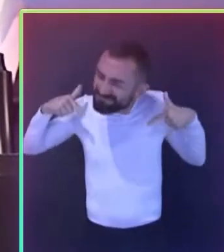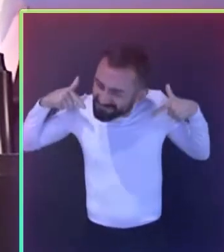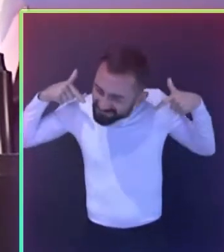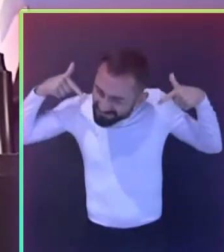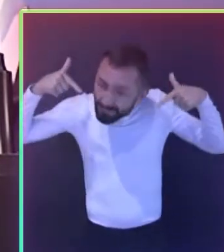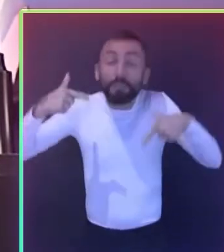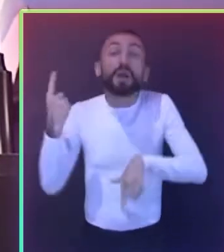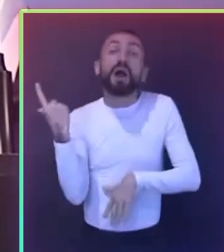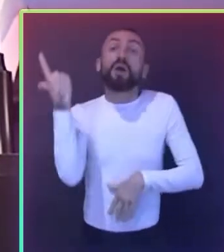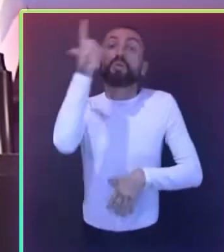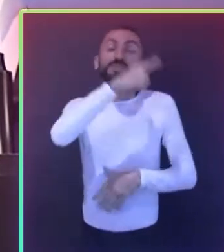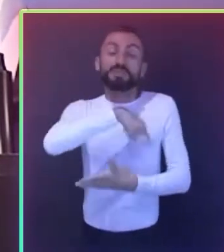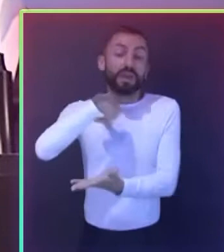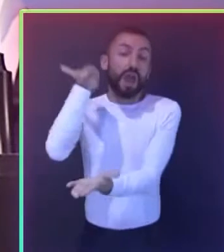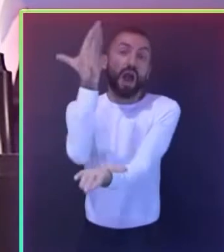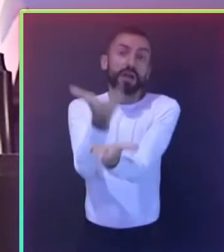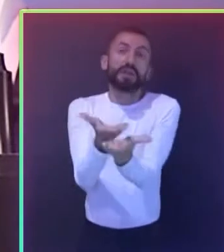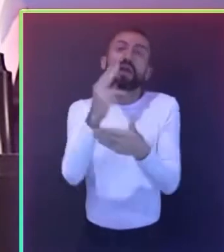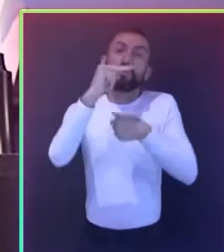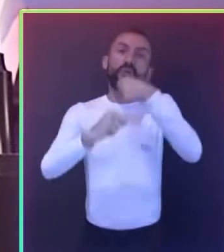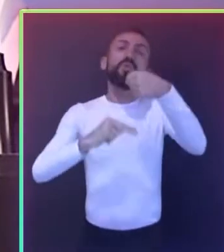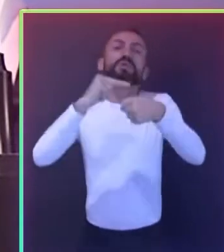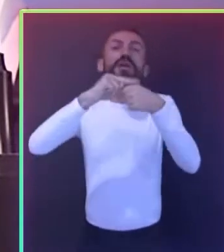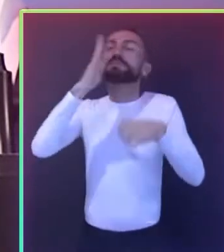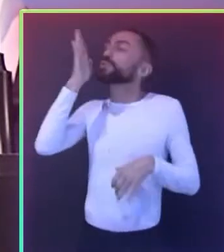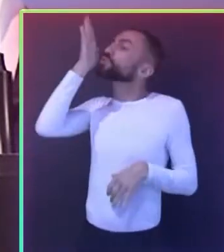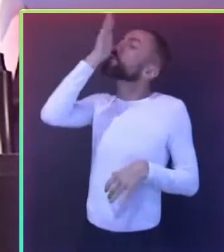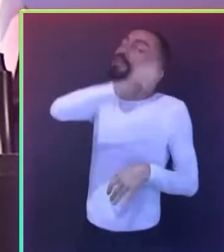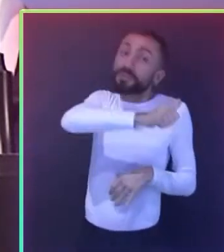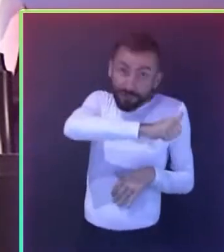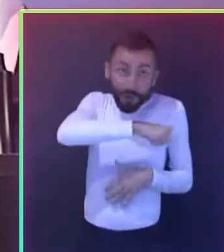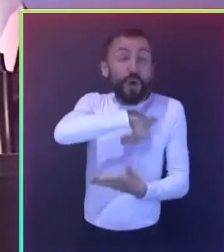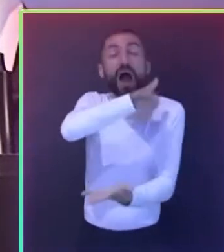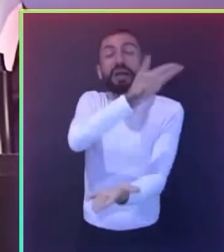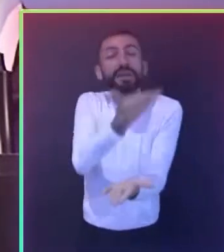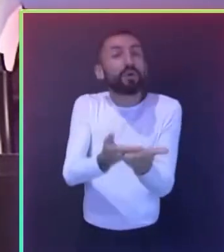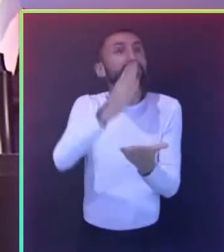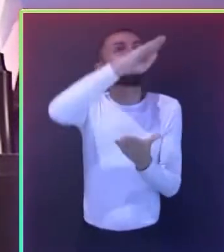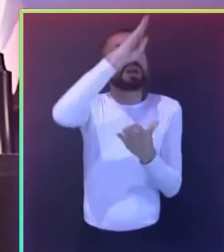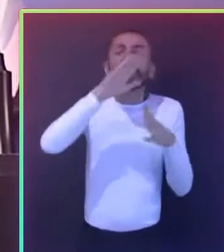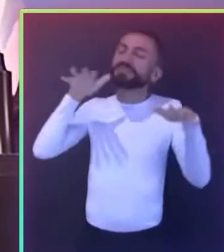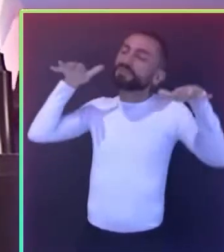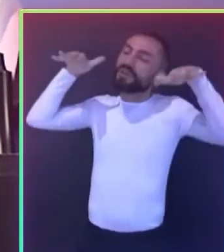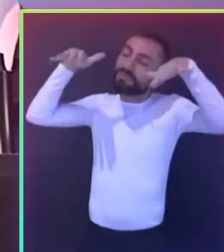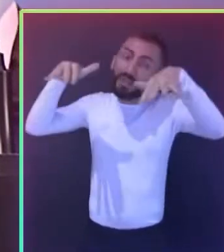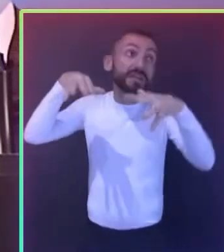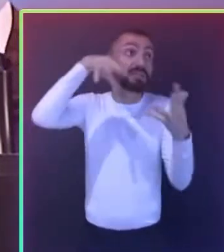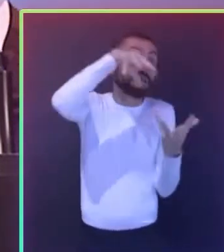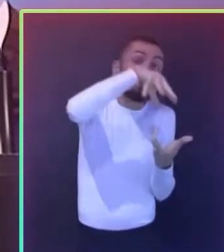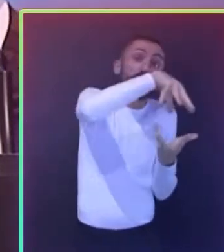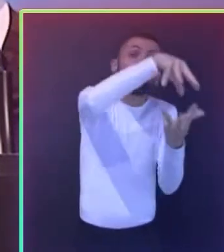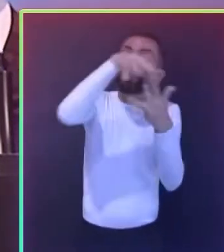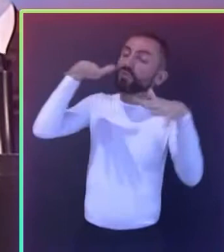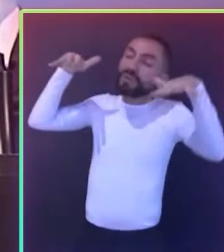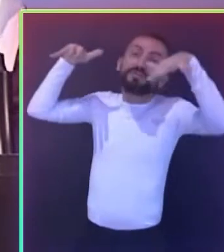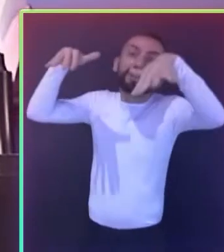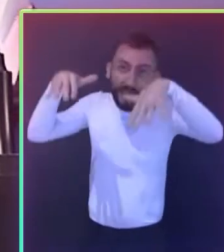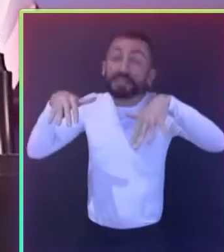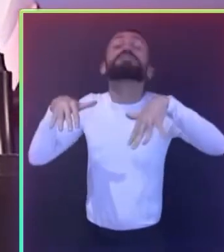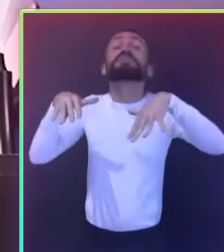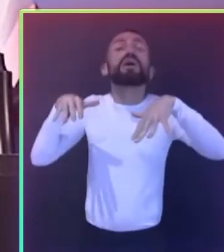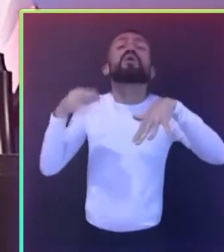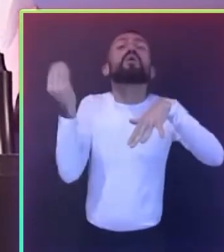chegasse até aqui sobrevivesse continuasse referência nacional e mundial em educação e